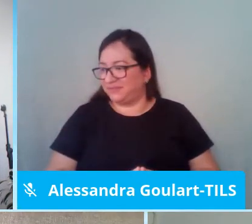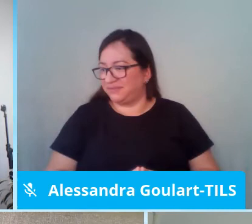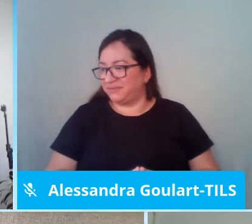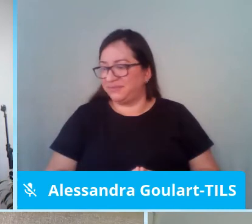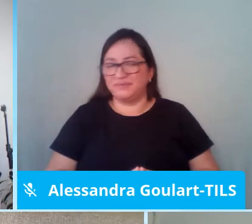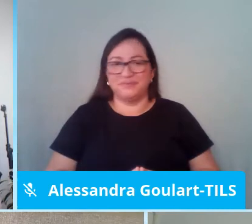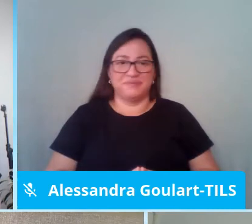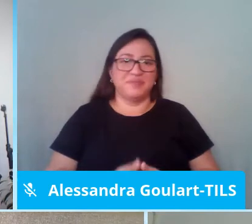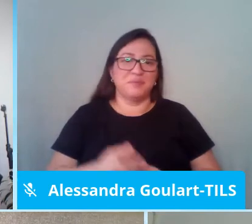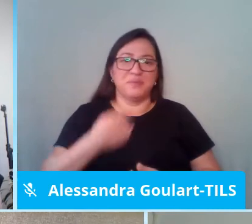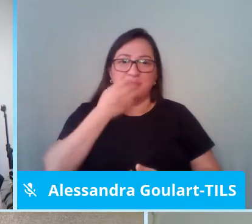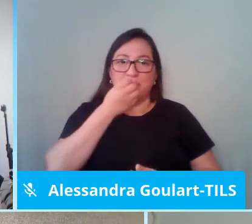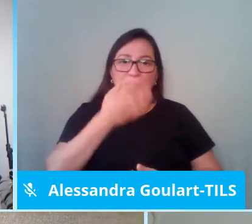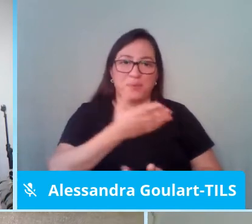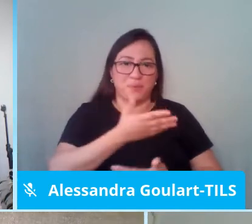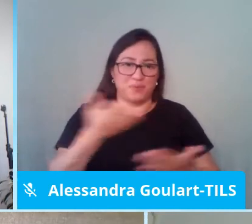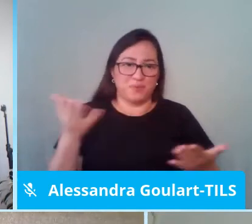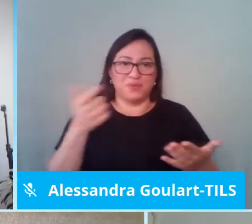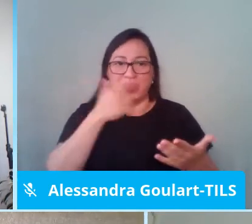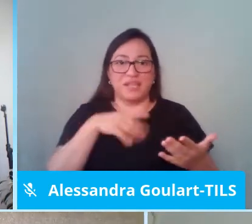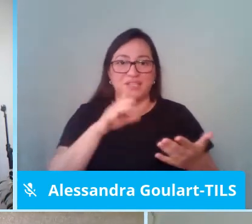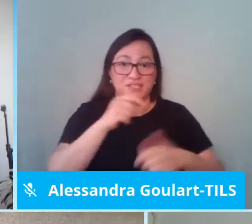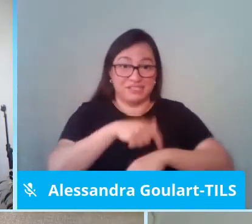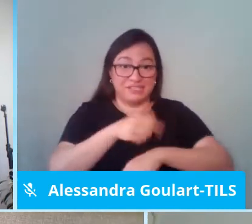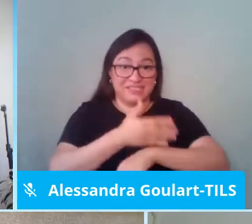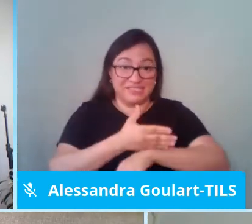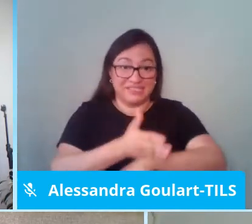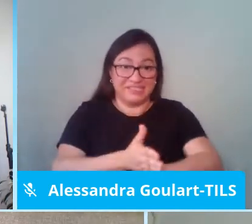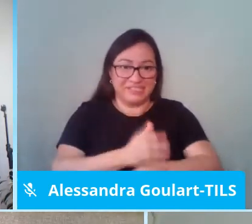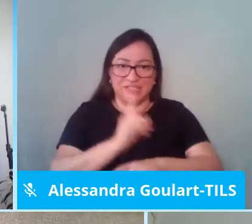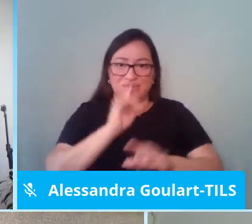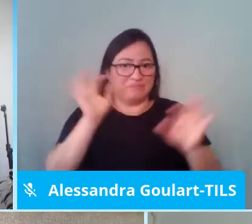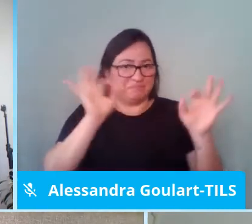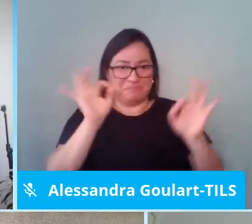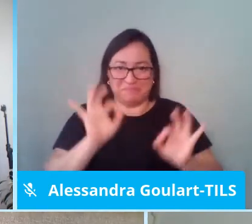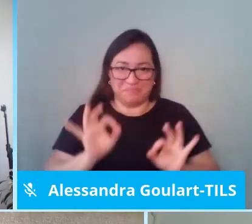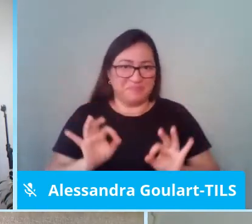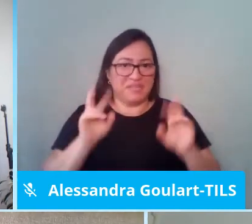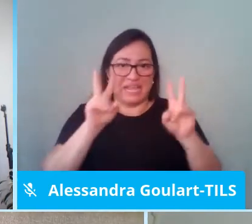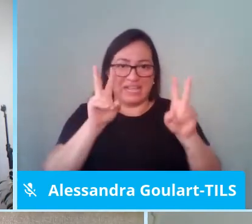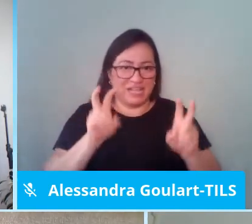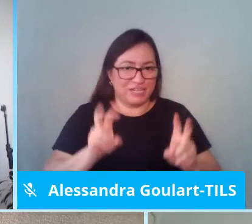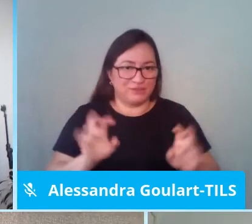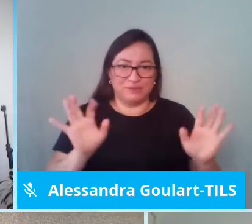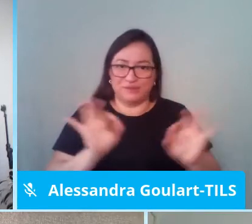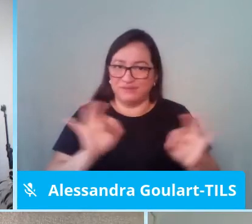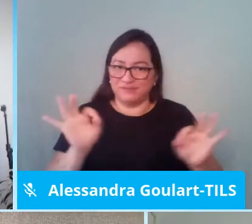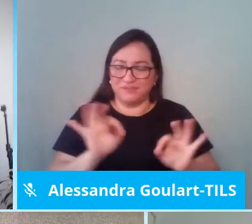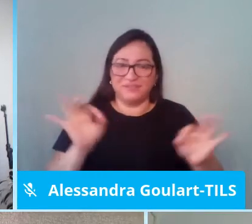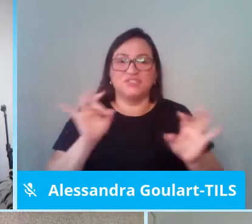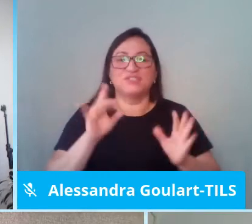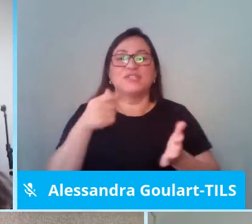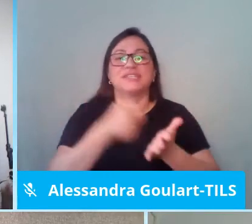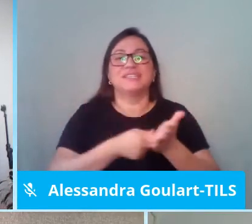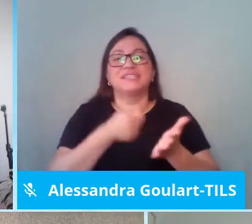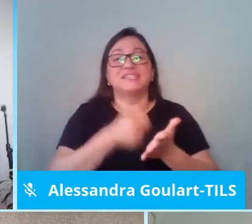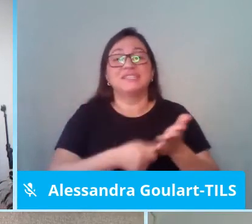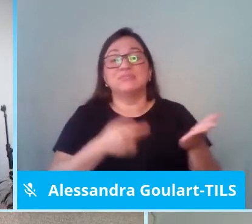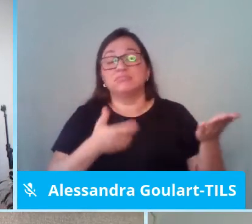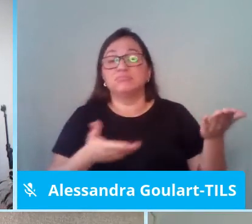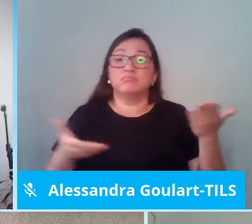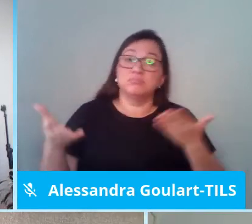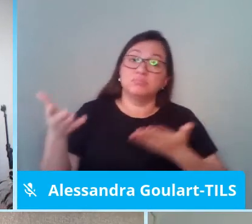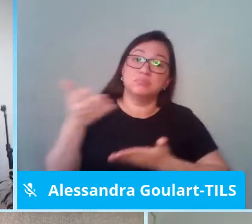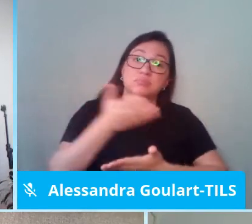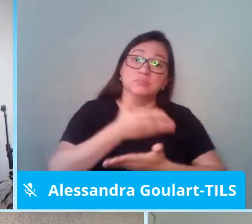Muito bom, gente. Acho que pelo adiantar da hora eu não vou levantar mais questões, né? Só tentar destacar alguns